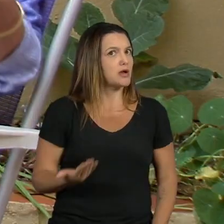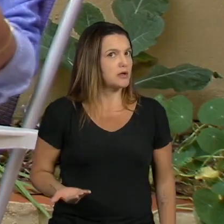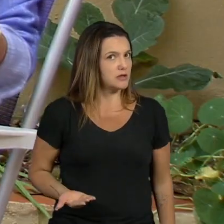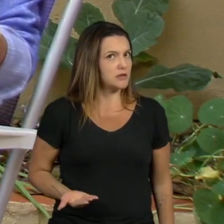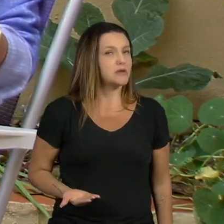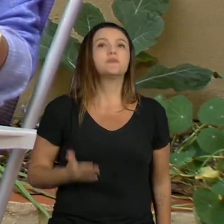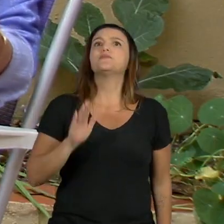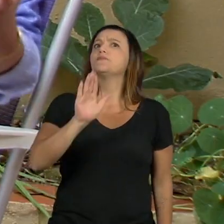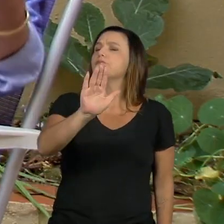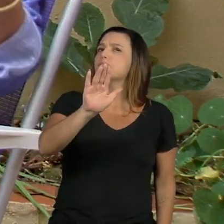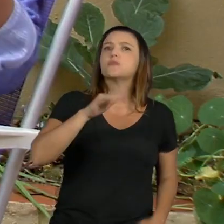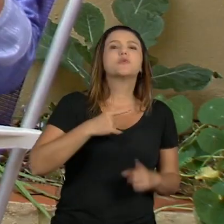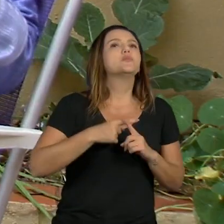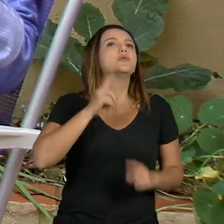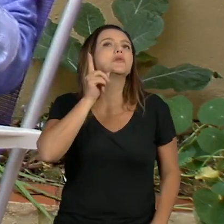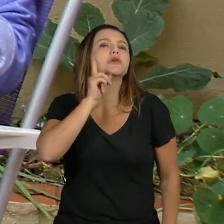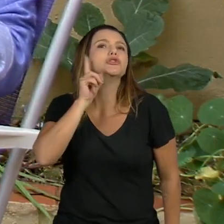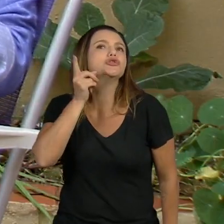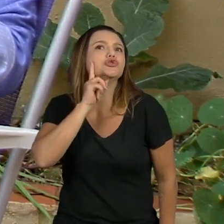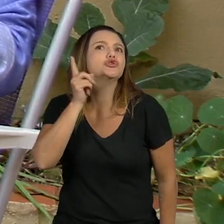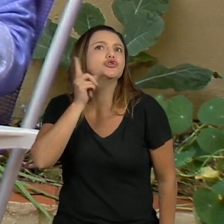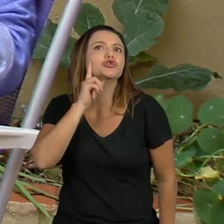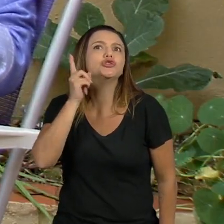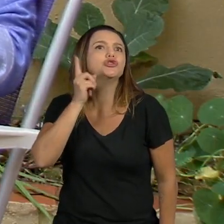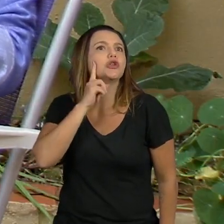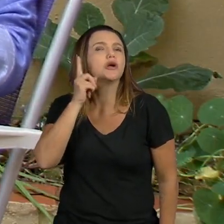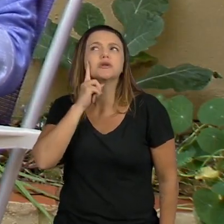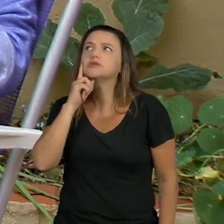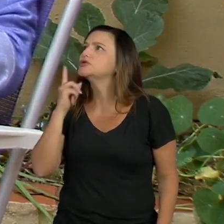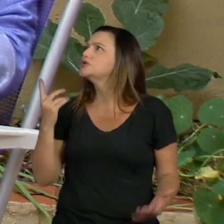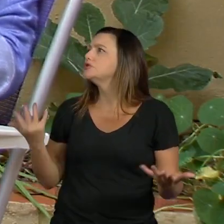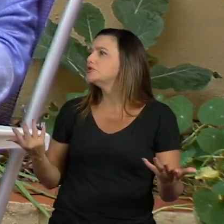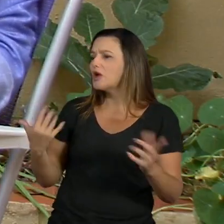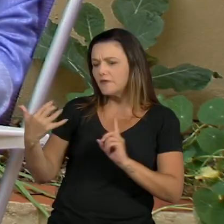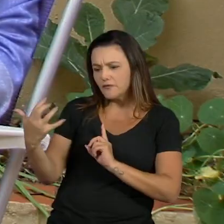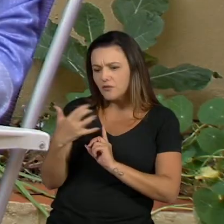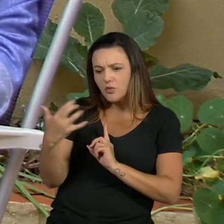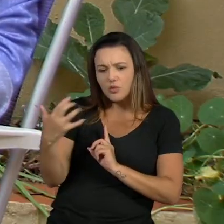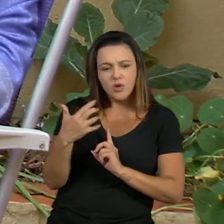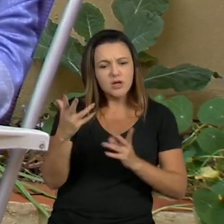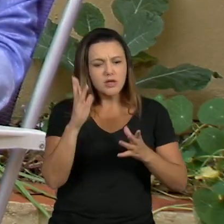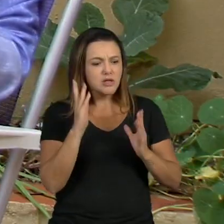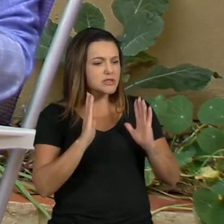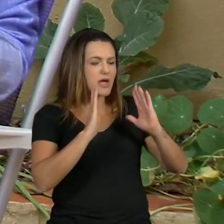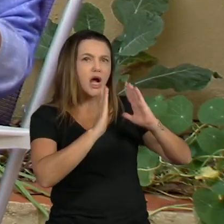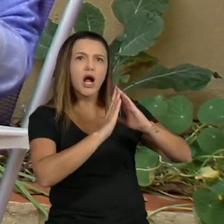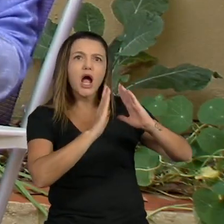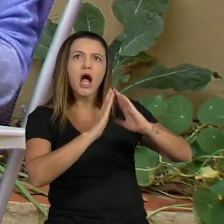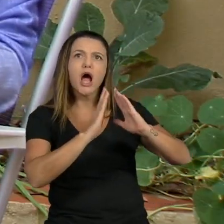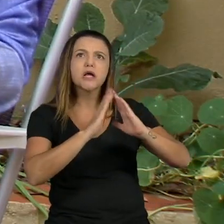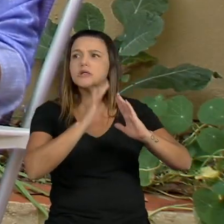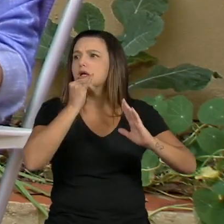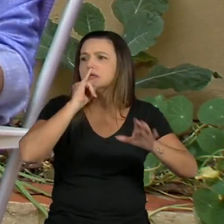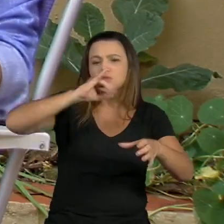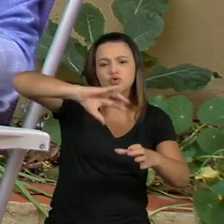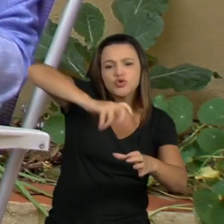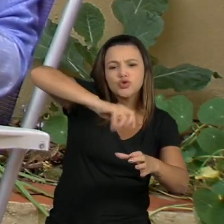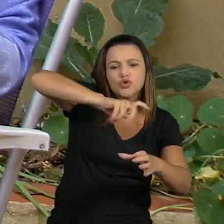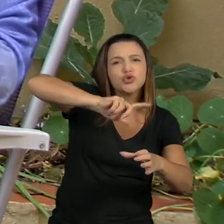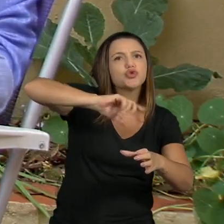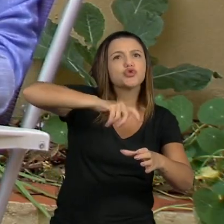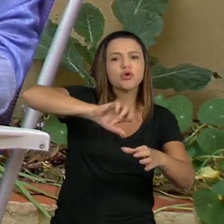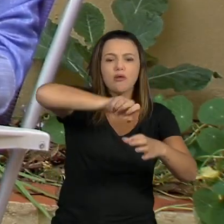dia a dia a gente vai trazendo para dentro da nossa casa, vai deixando escorrer pelo ralo e está usando o nosso poder de consumo,